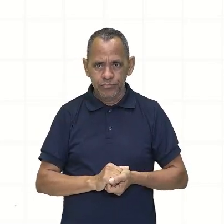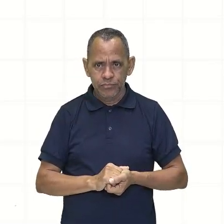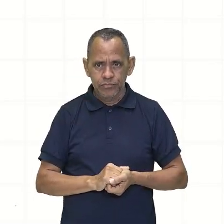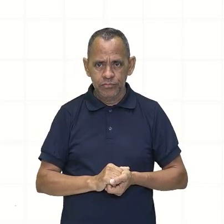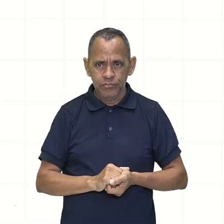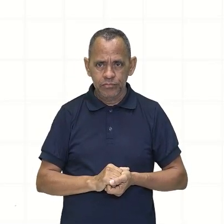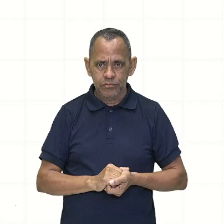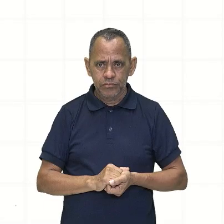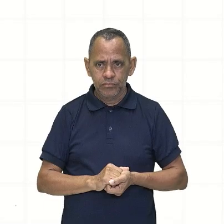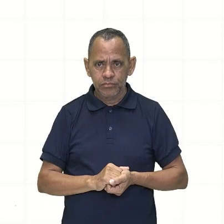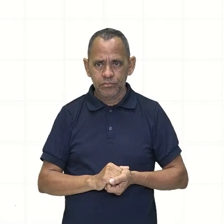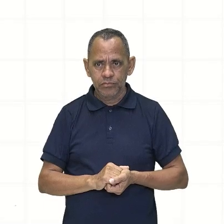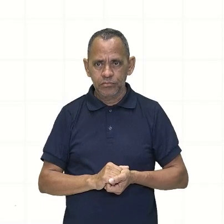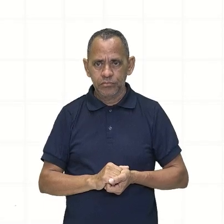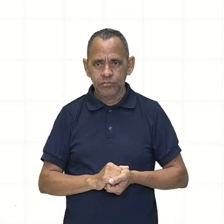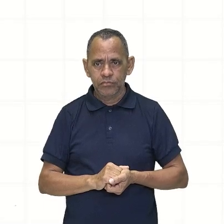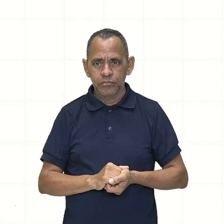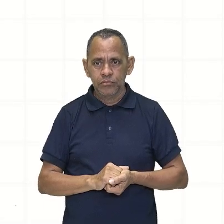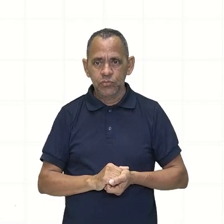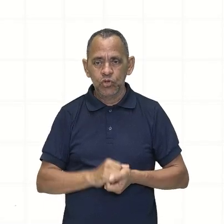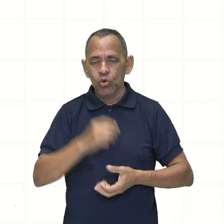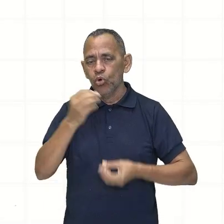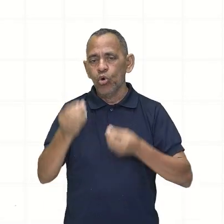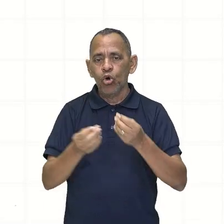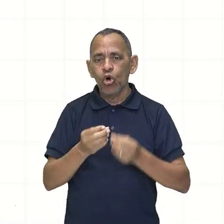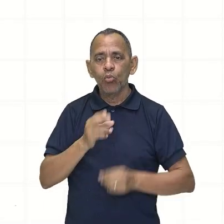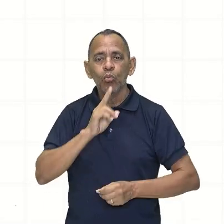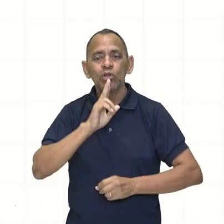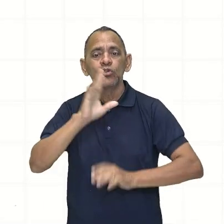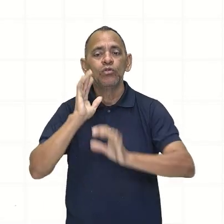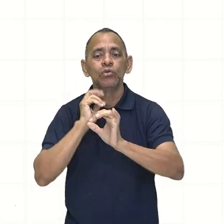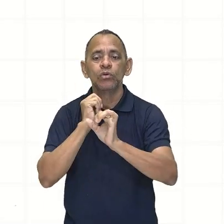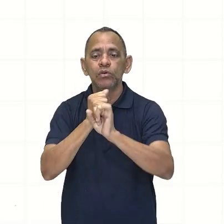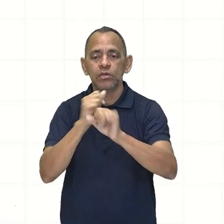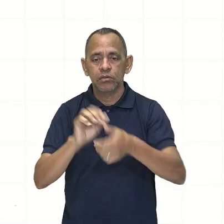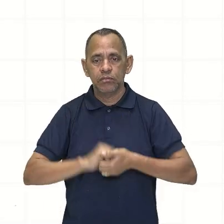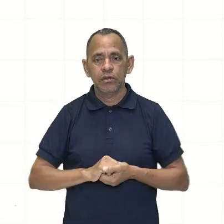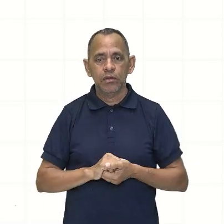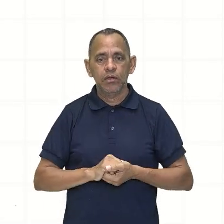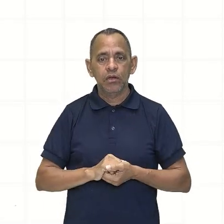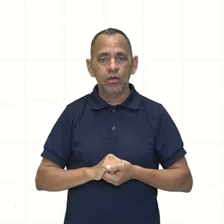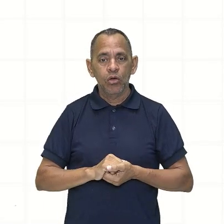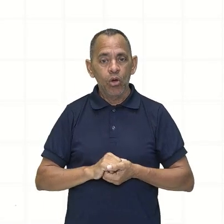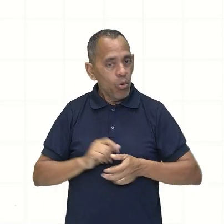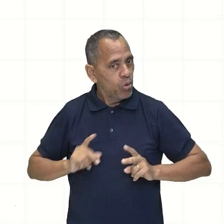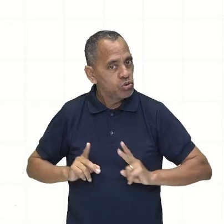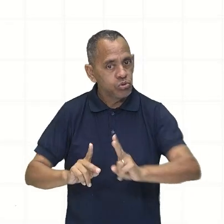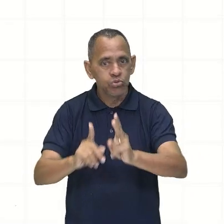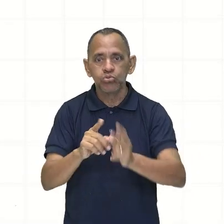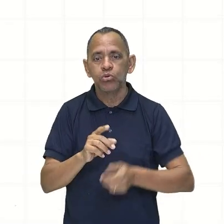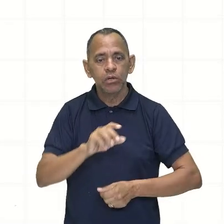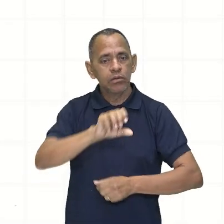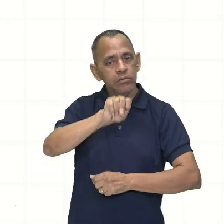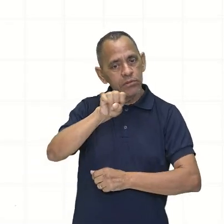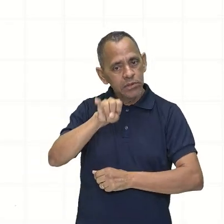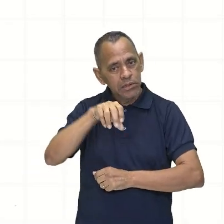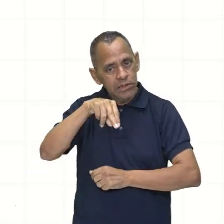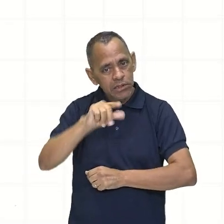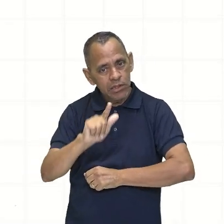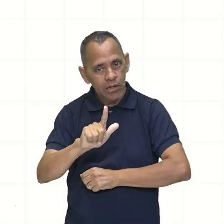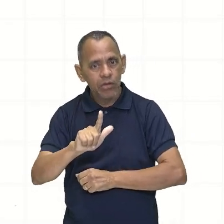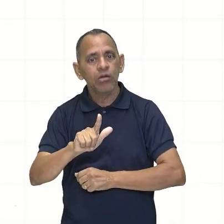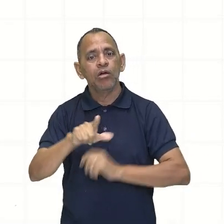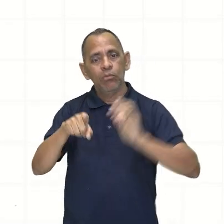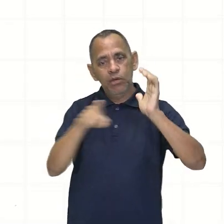1. Basta eu fazer o quê? Basta eu manter meu sinal de menos fora e resolver a